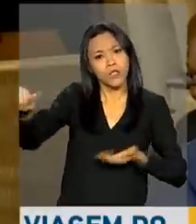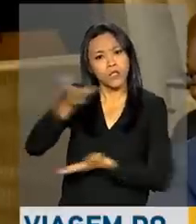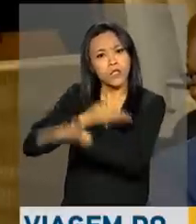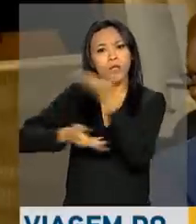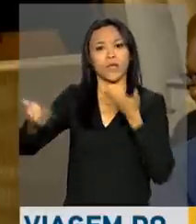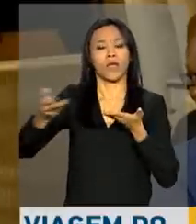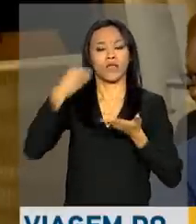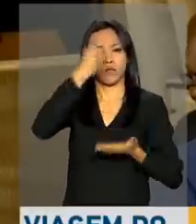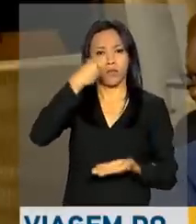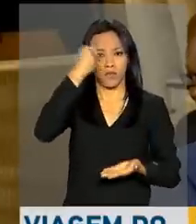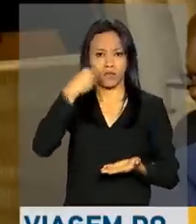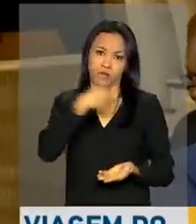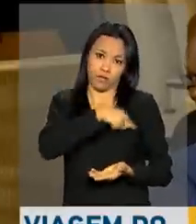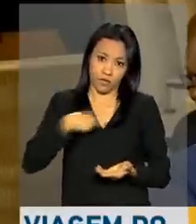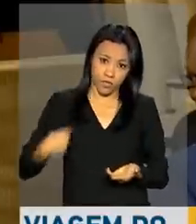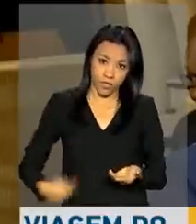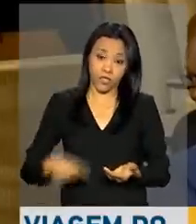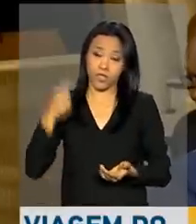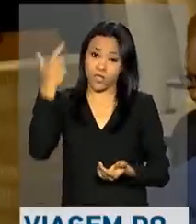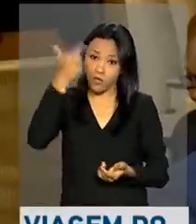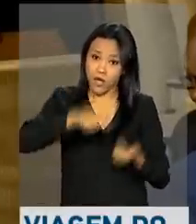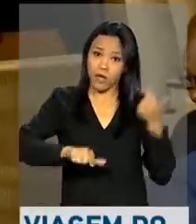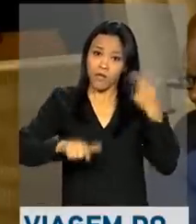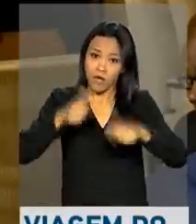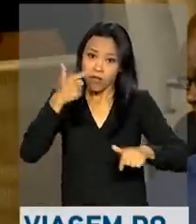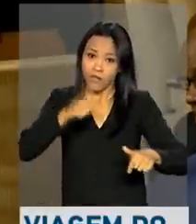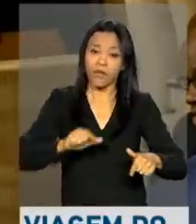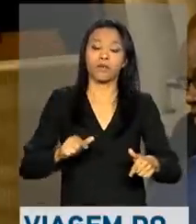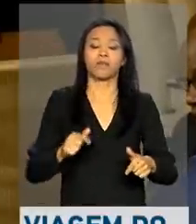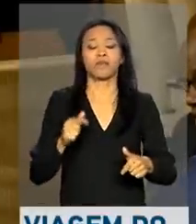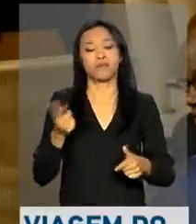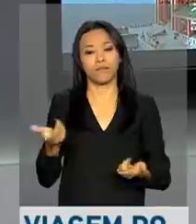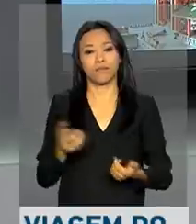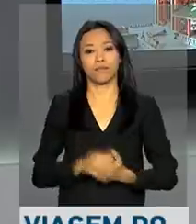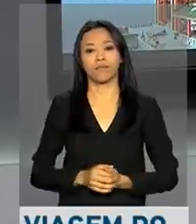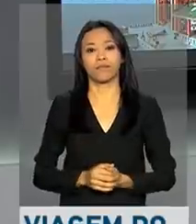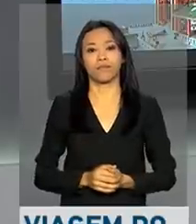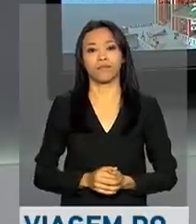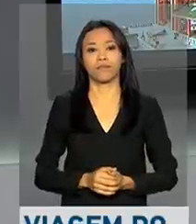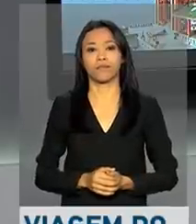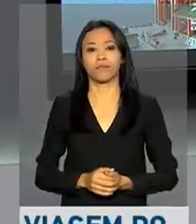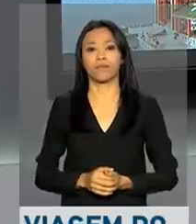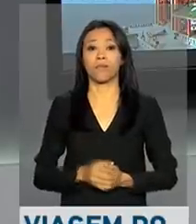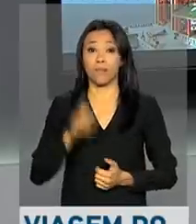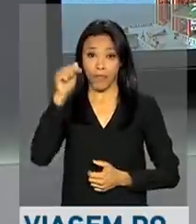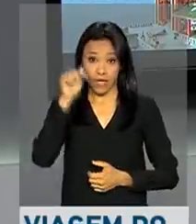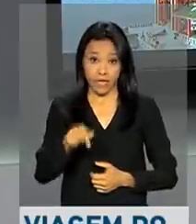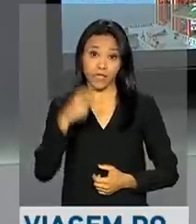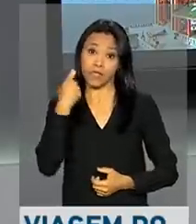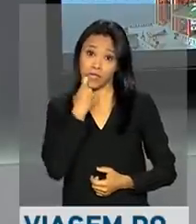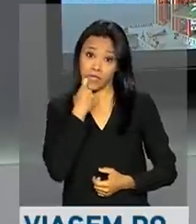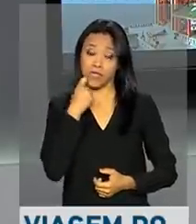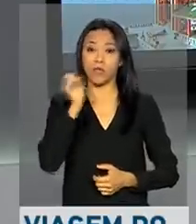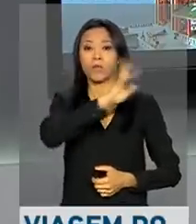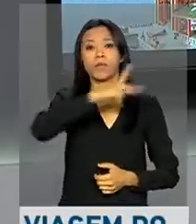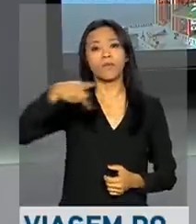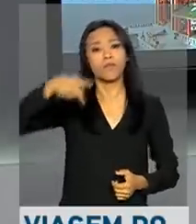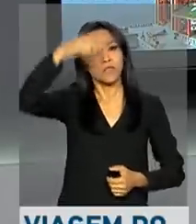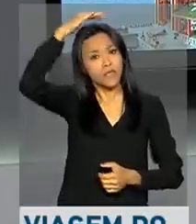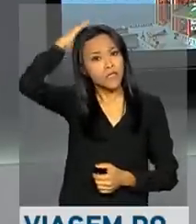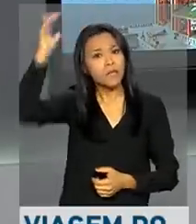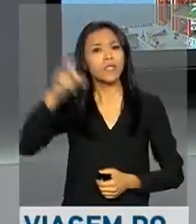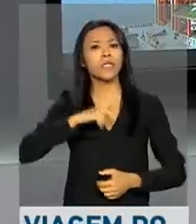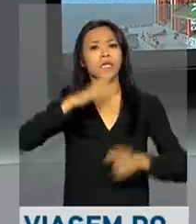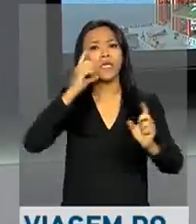a aumentar a exportação de serviços entre ambos os países. E nesta sexta-feira, o presidente Michel Temer